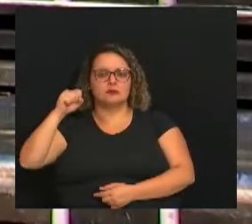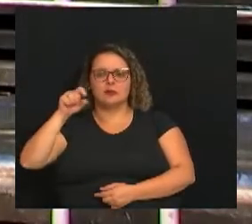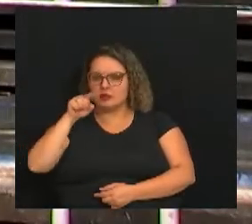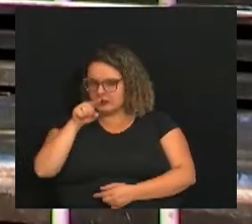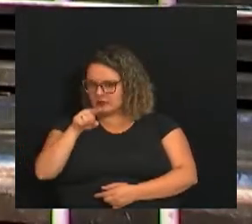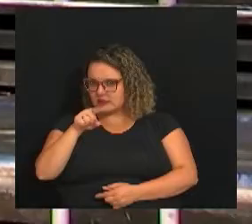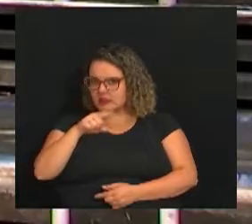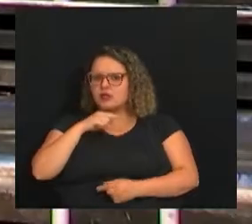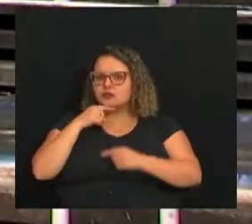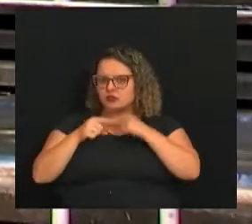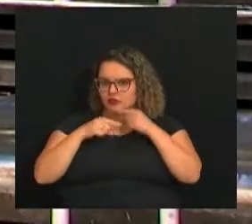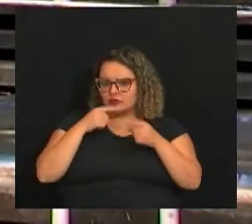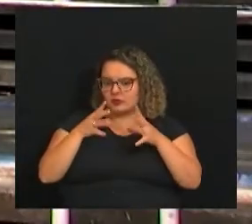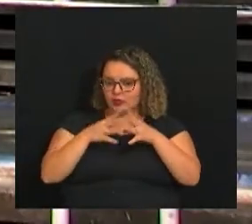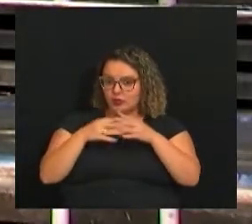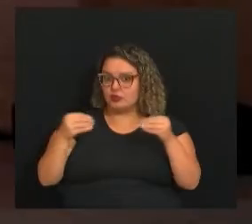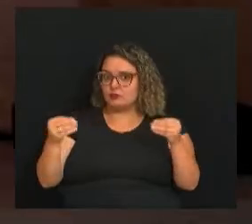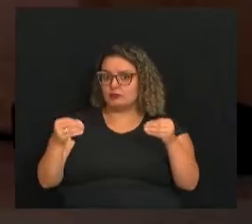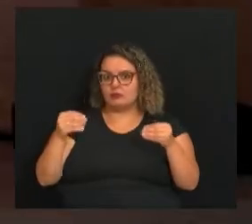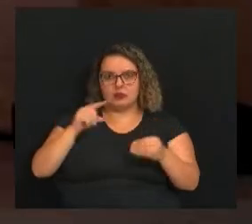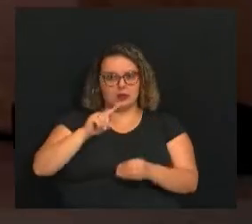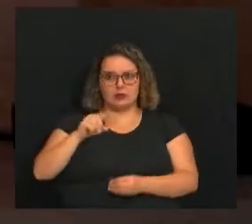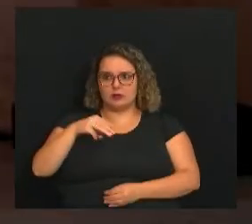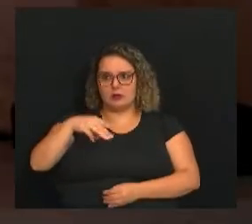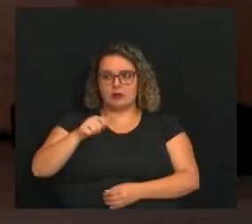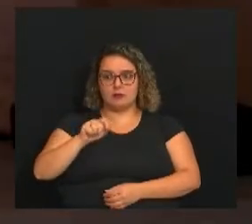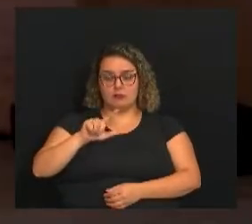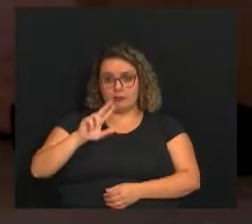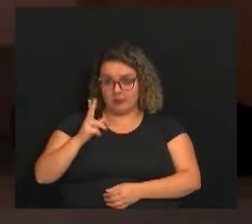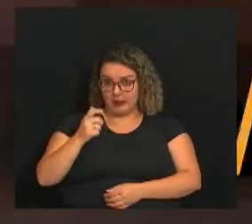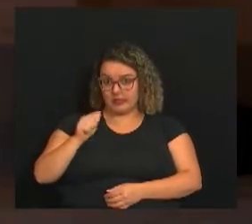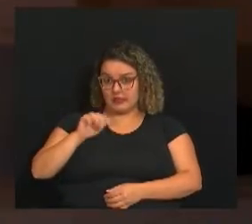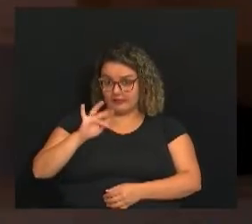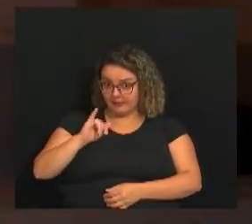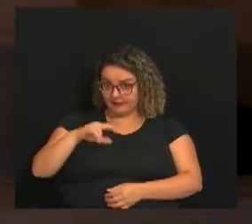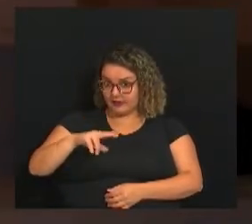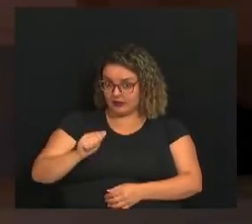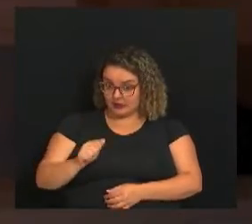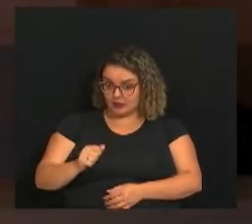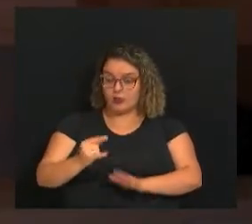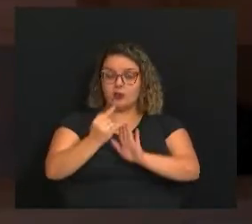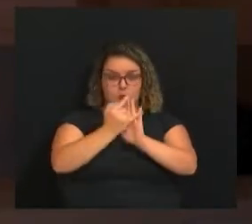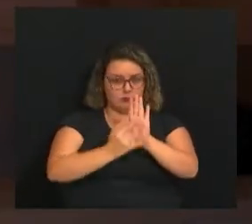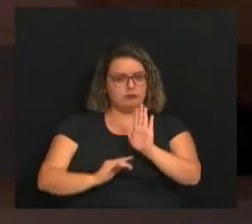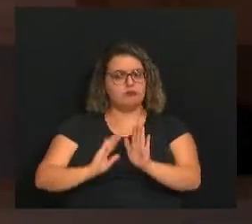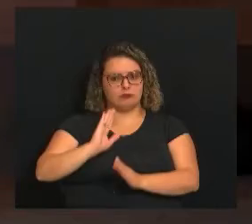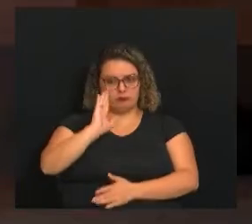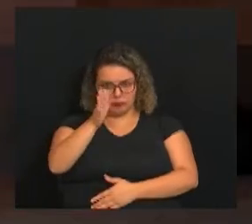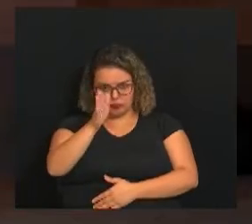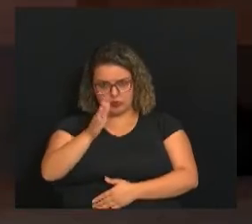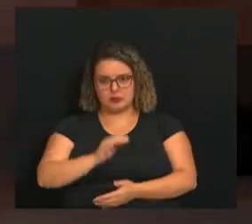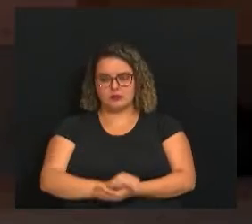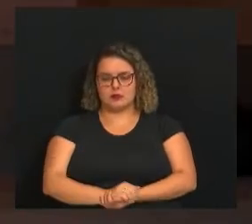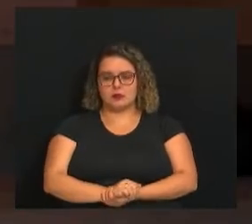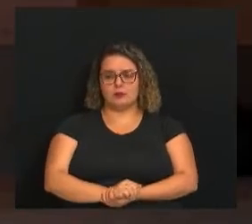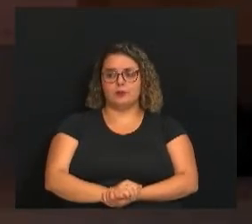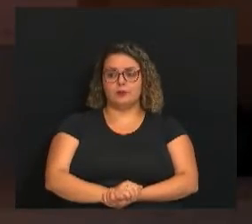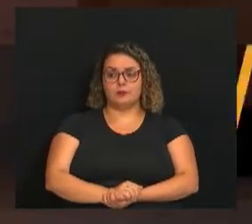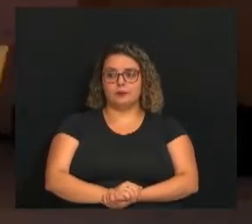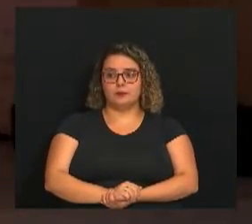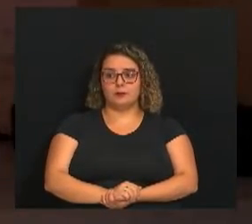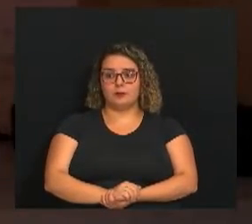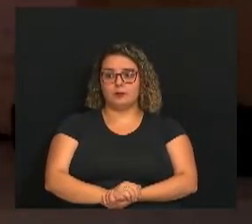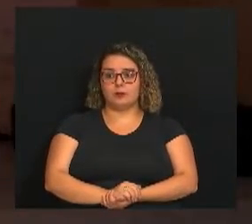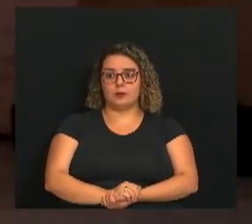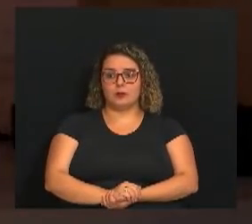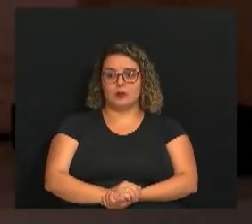as dúvidas para não cair na malha fina? Os documentos mais importantes para fazer a declaração do imposto de renda é o informe